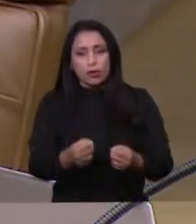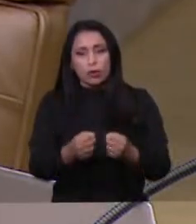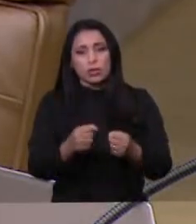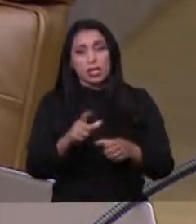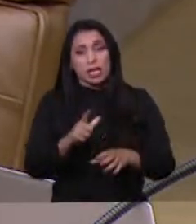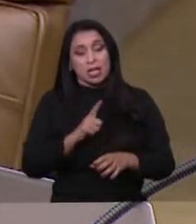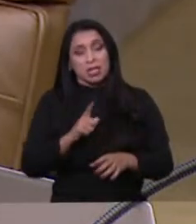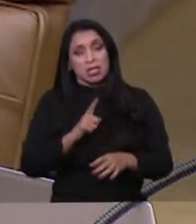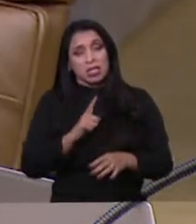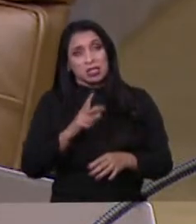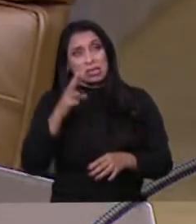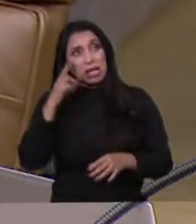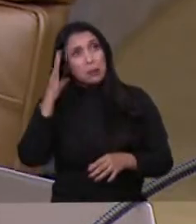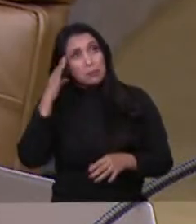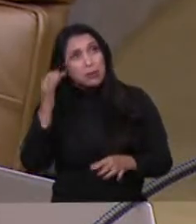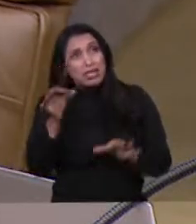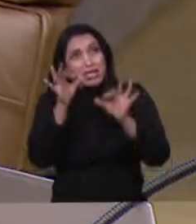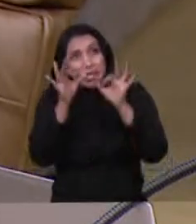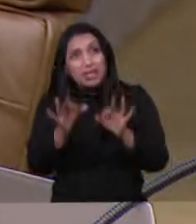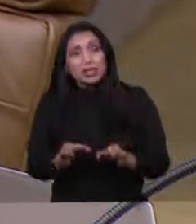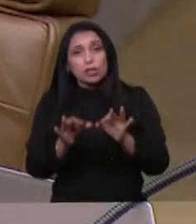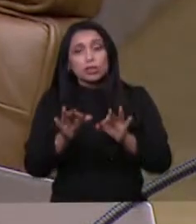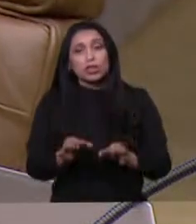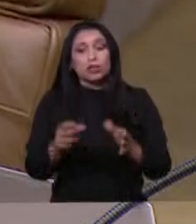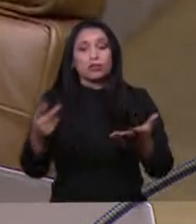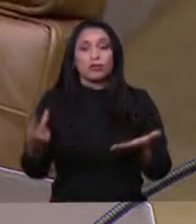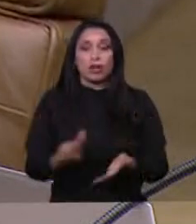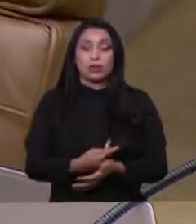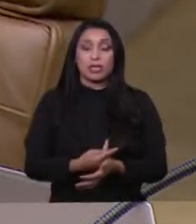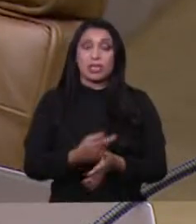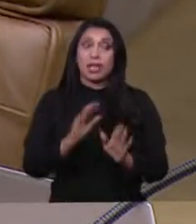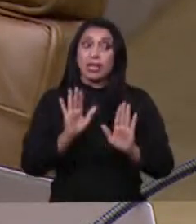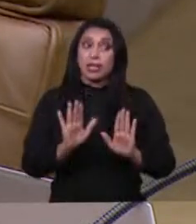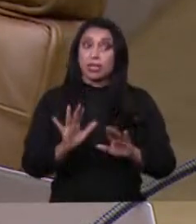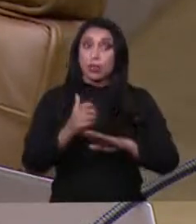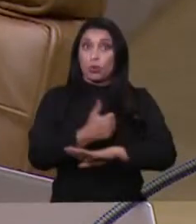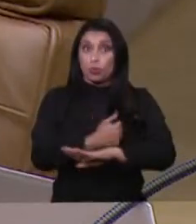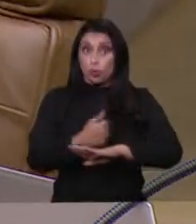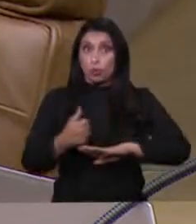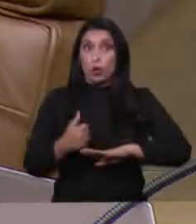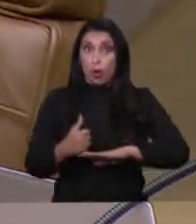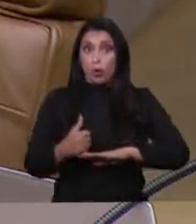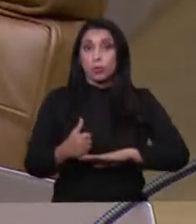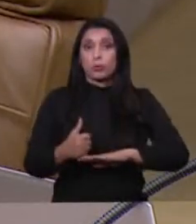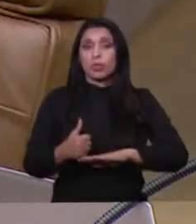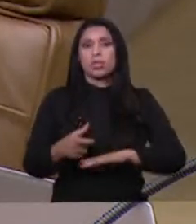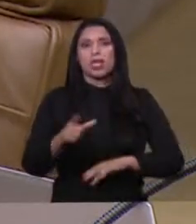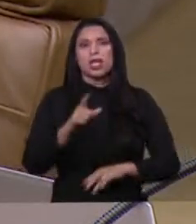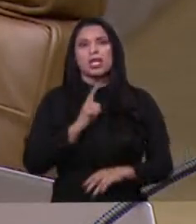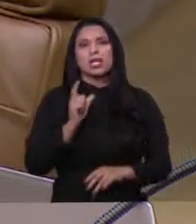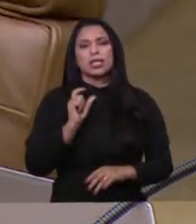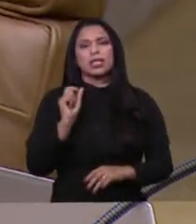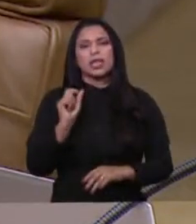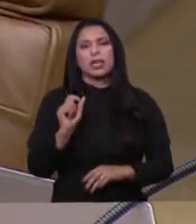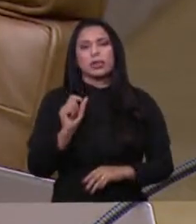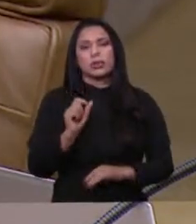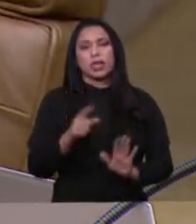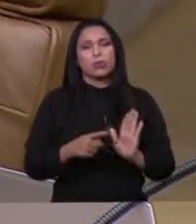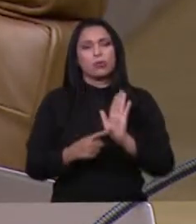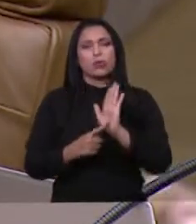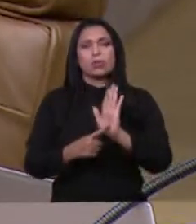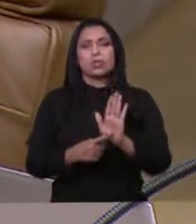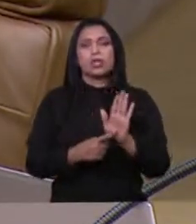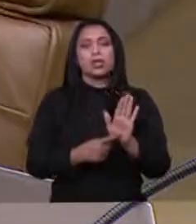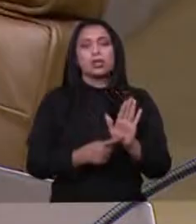de previsibilidade. Os golpes, portanto, quando tem a sua irrupção em cena